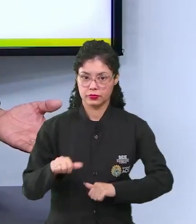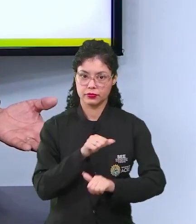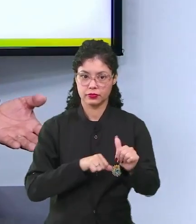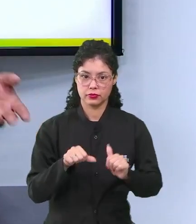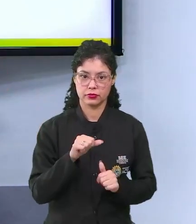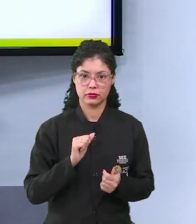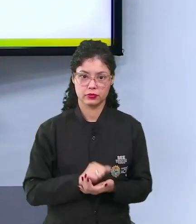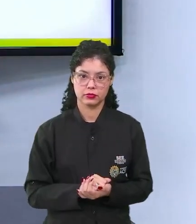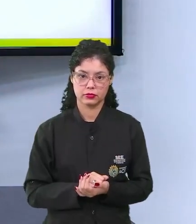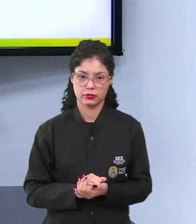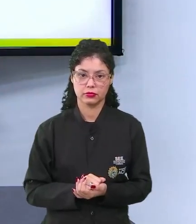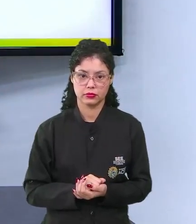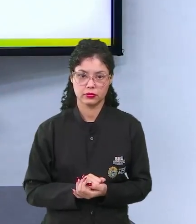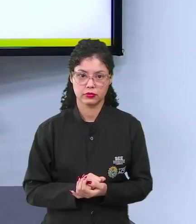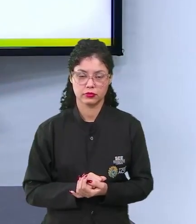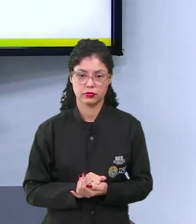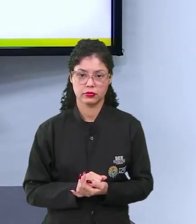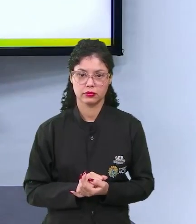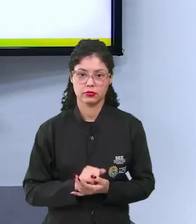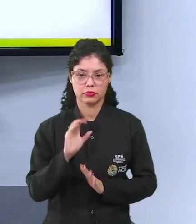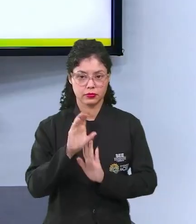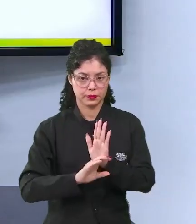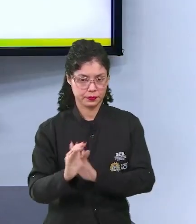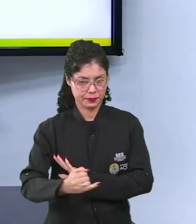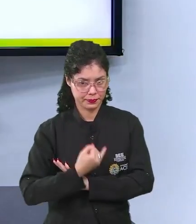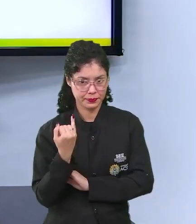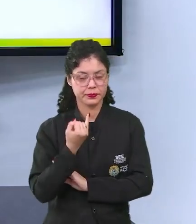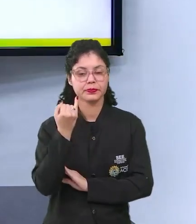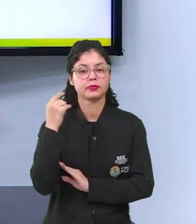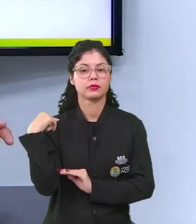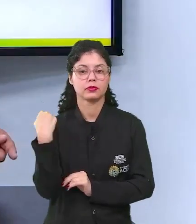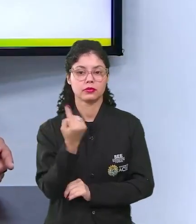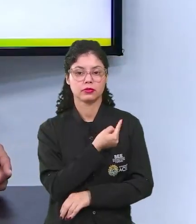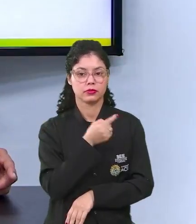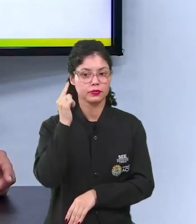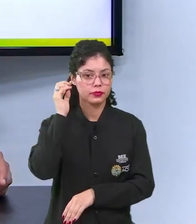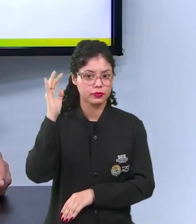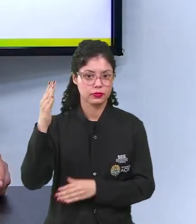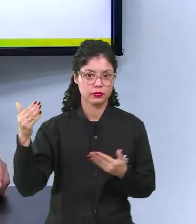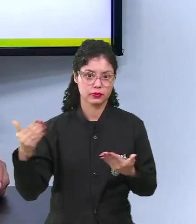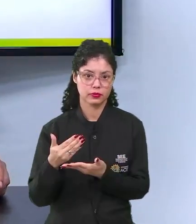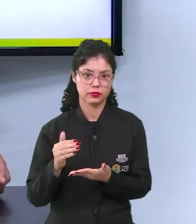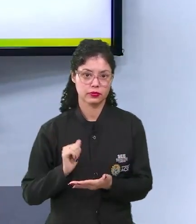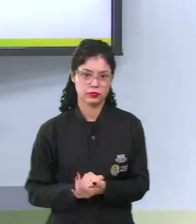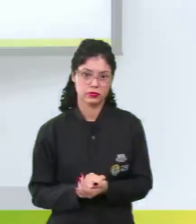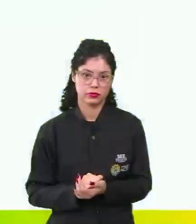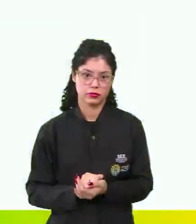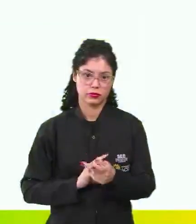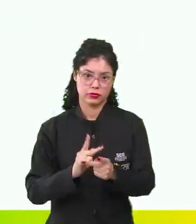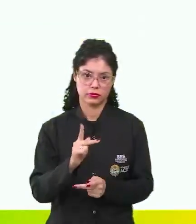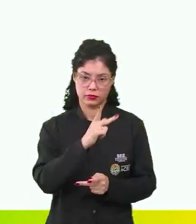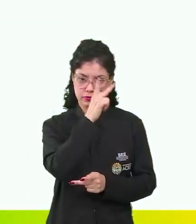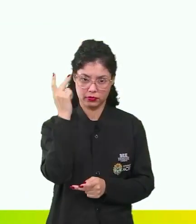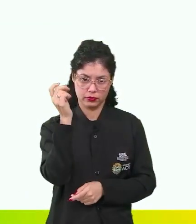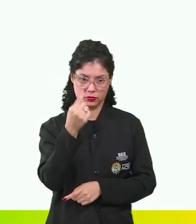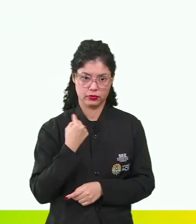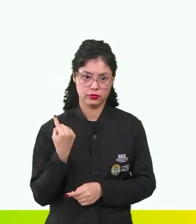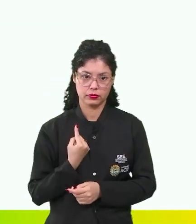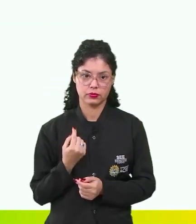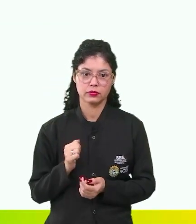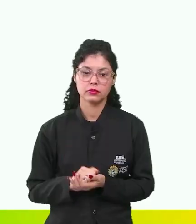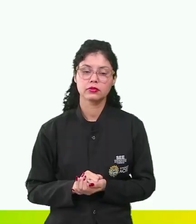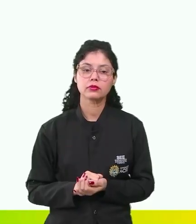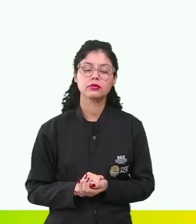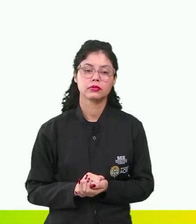mudar. Então, eu acho isso aqui de vital importância para a nossa reflexão de hoje. Então, no plano pessoal e